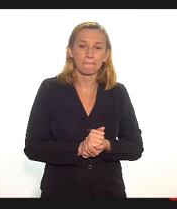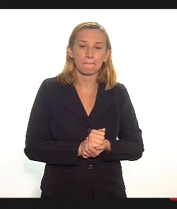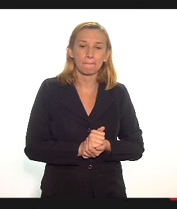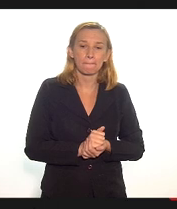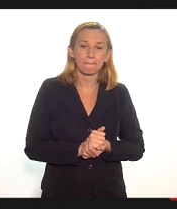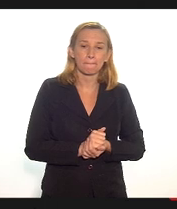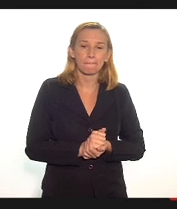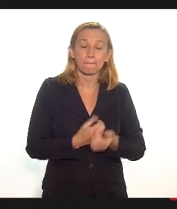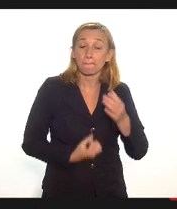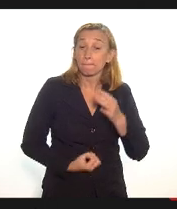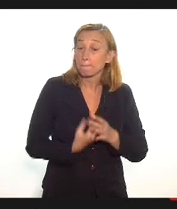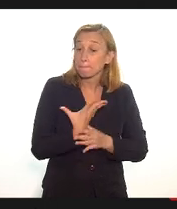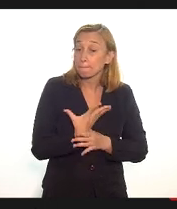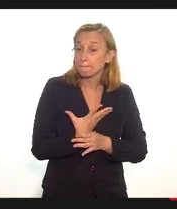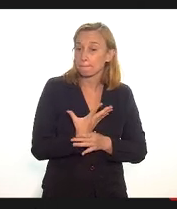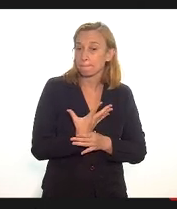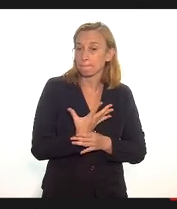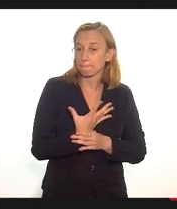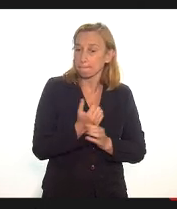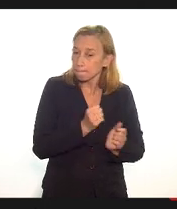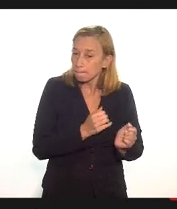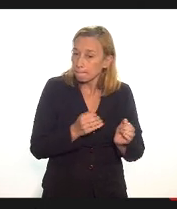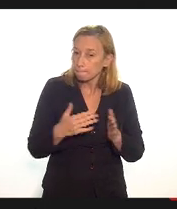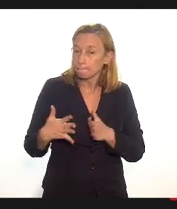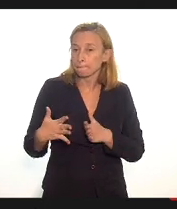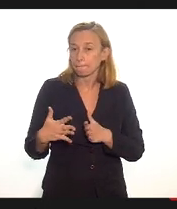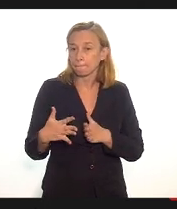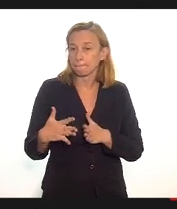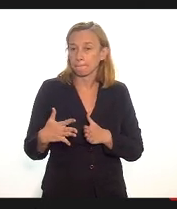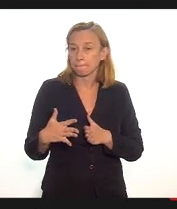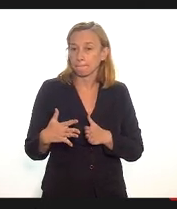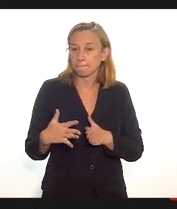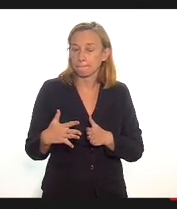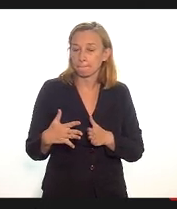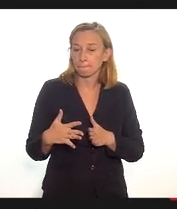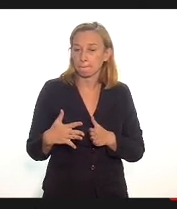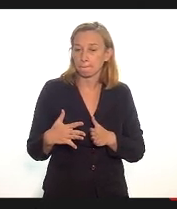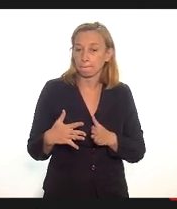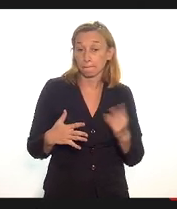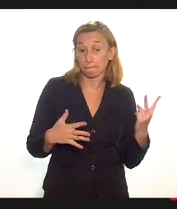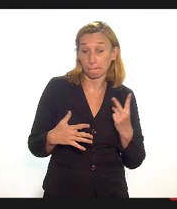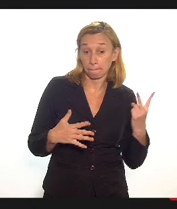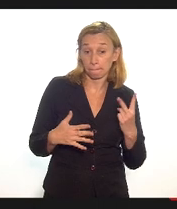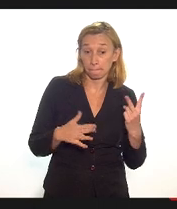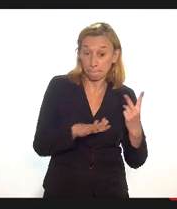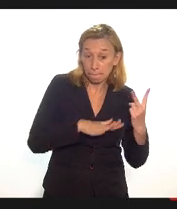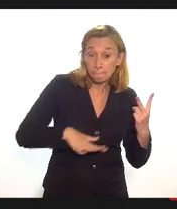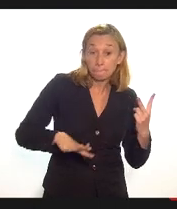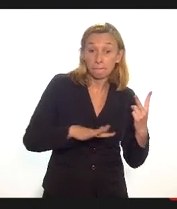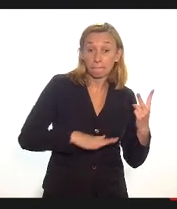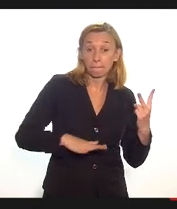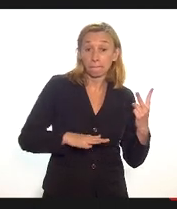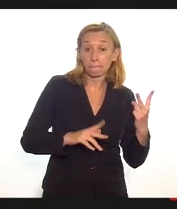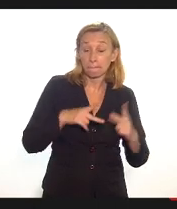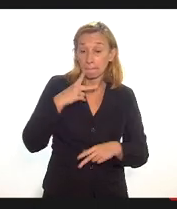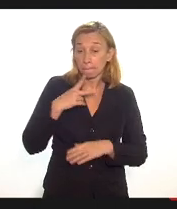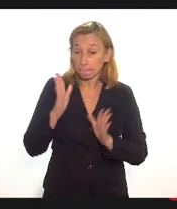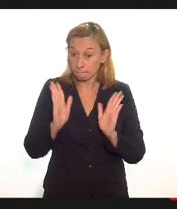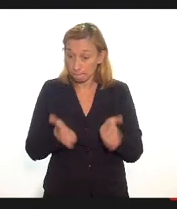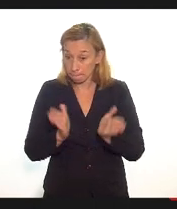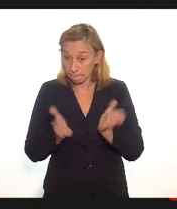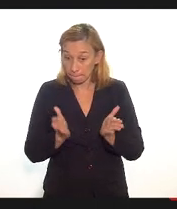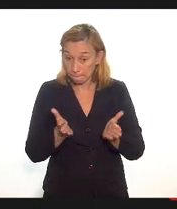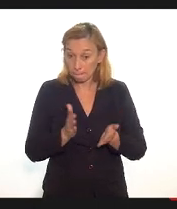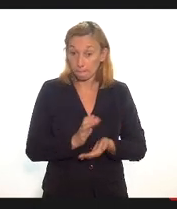a produção inerente aos dois campos que vão ser licitados agora, que